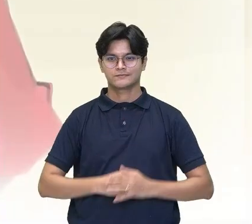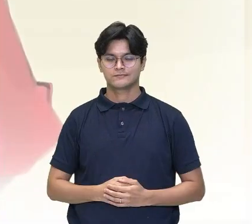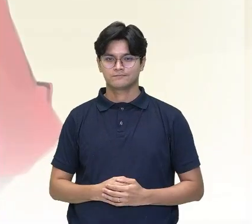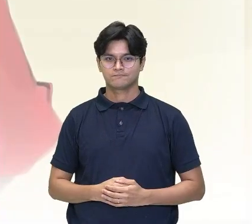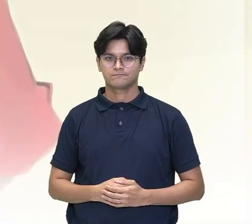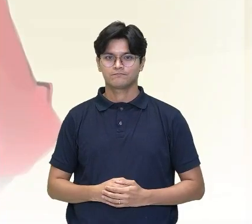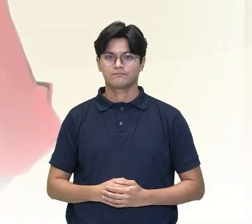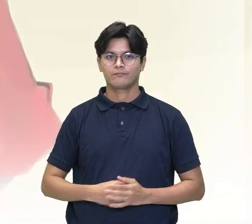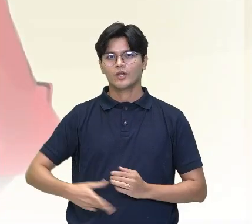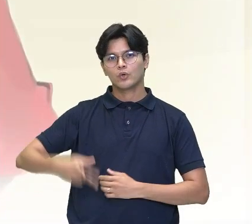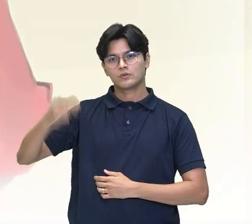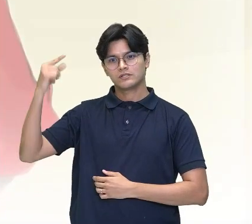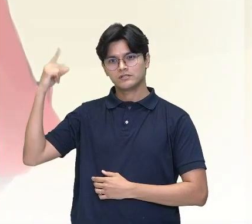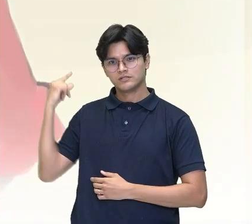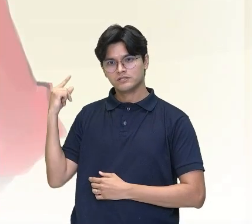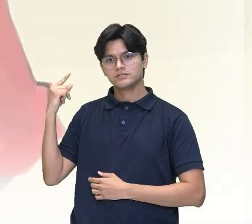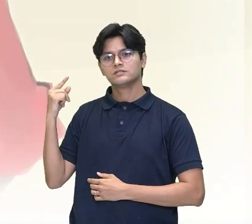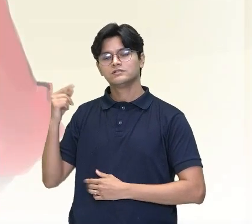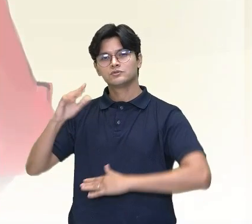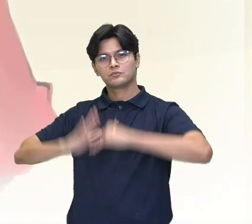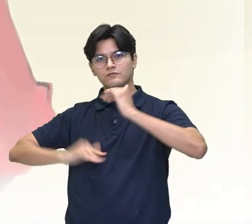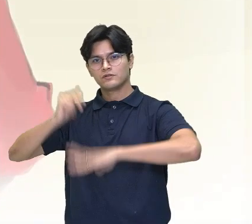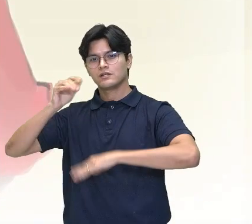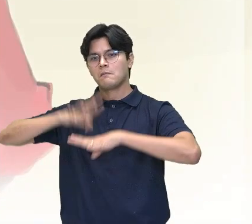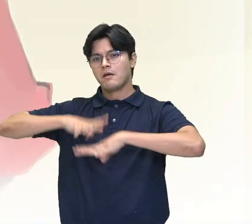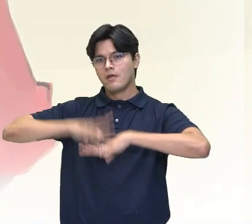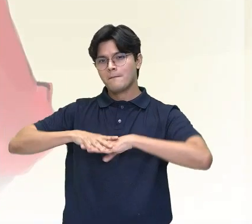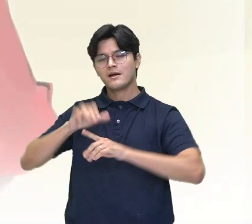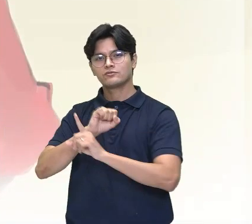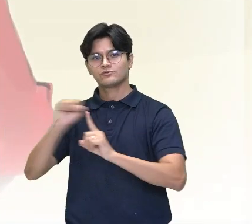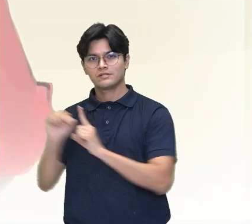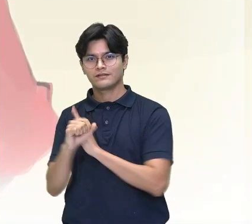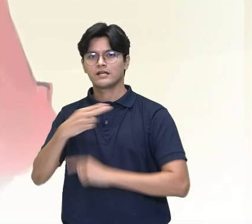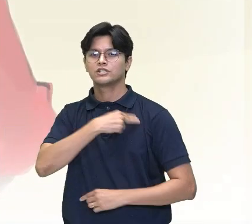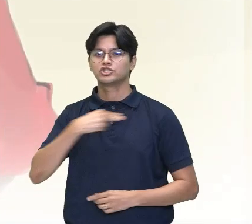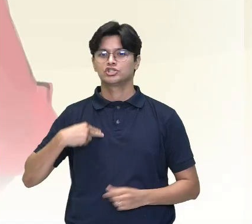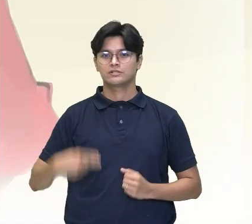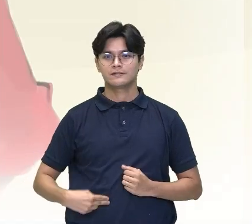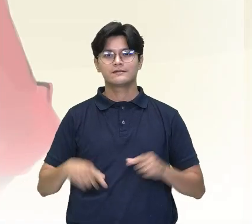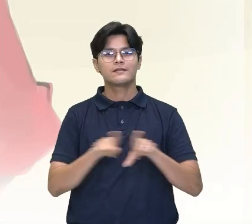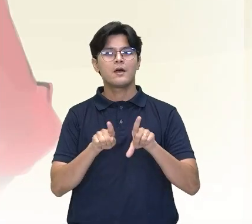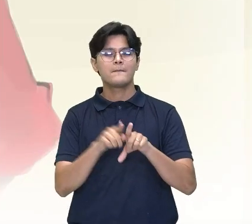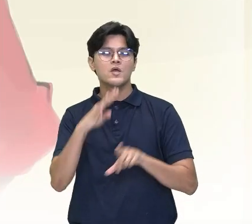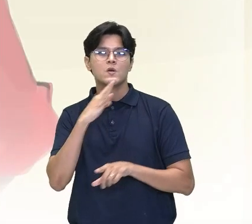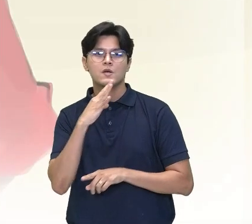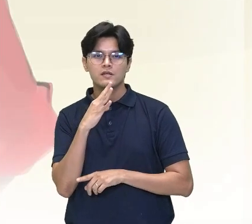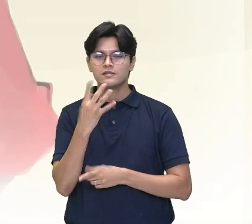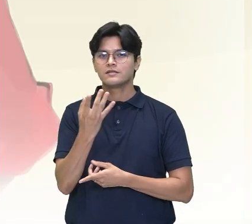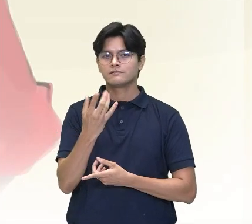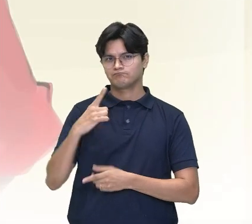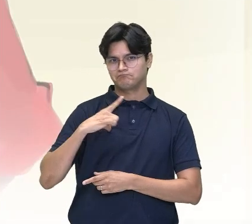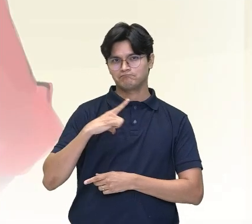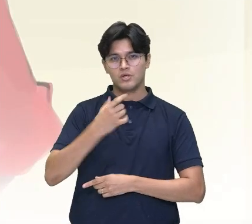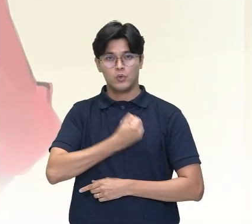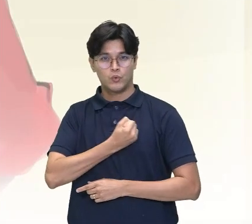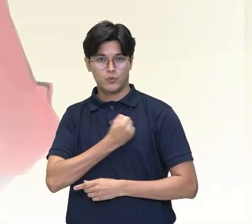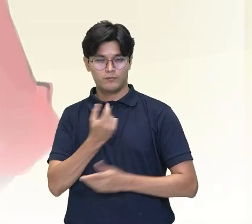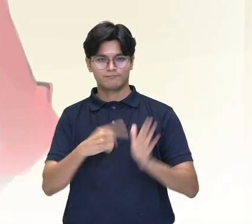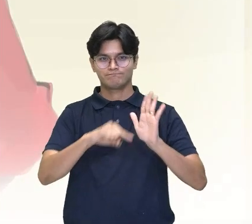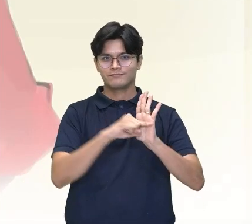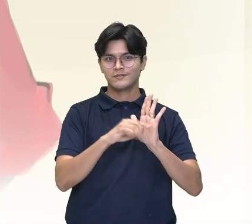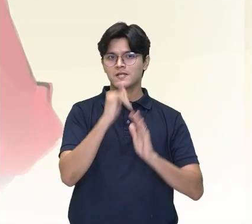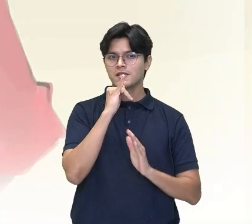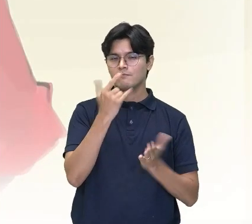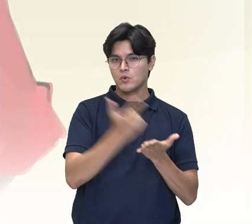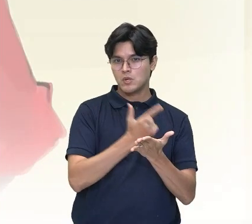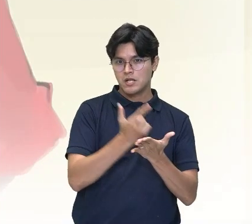Os antigos matemáticos da civilização chinesa também reconheciam a existência de números negativos. O livro 9